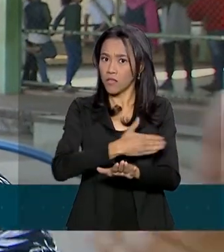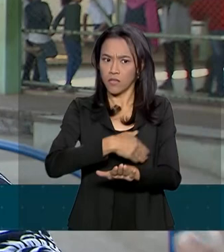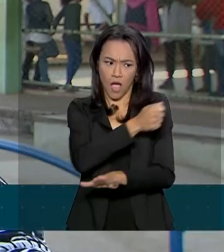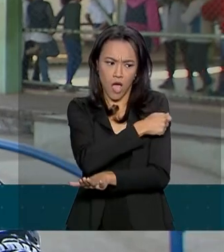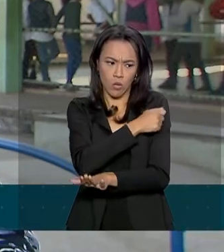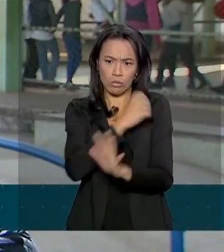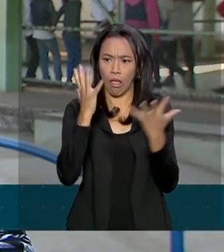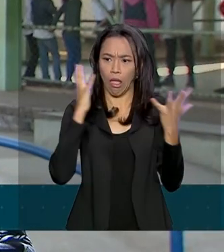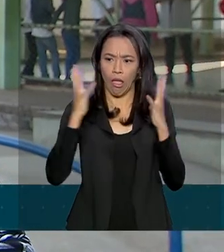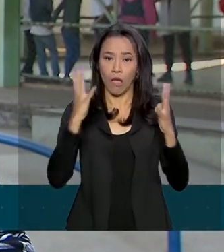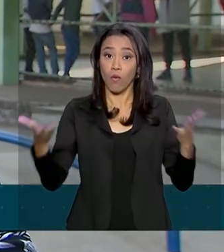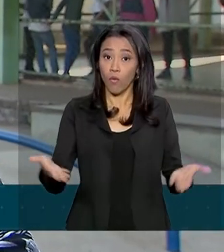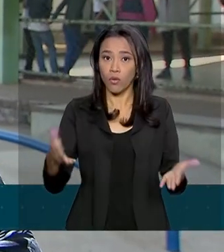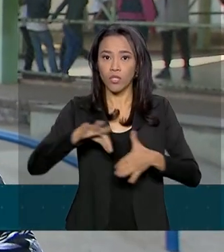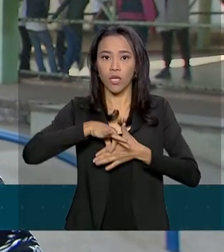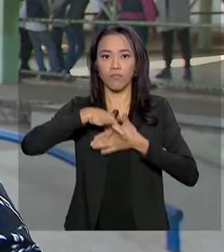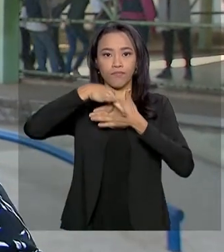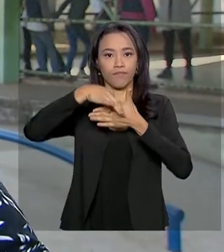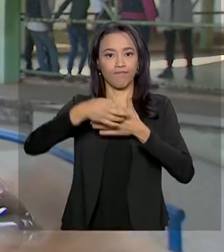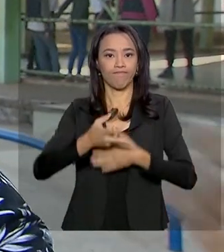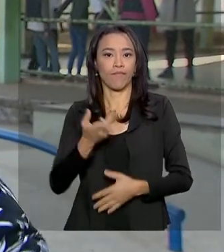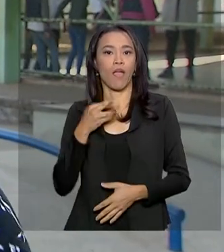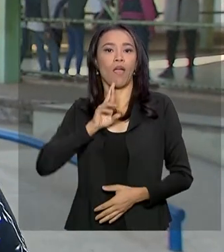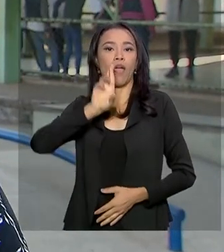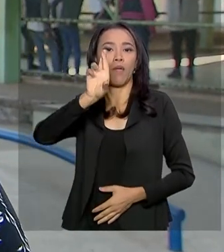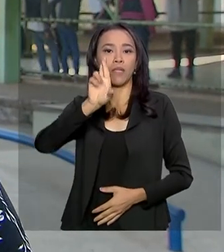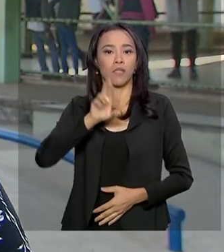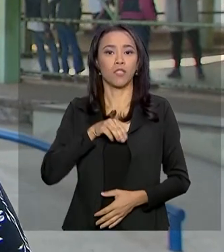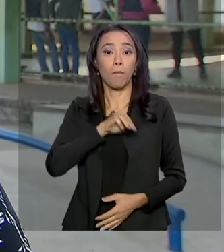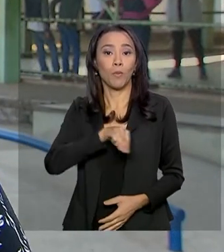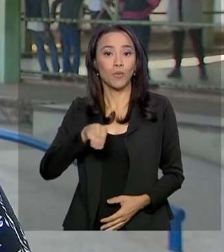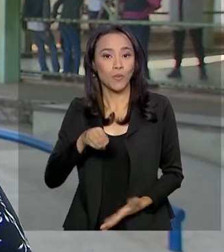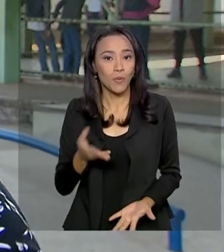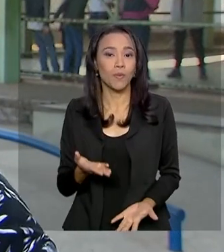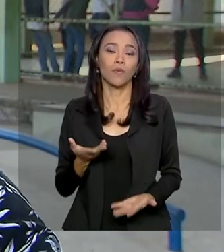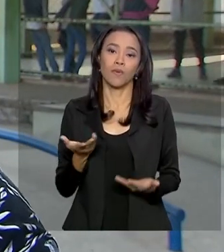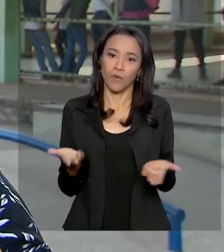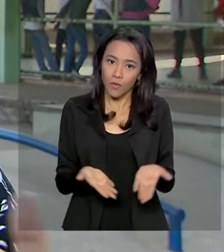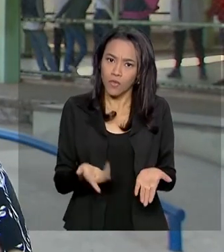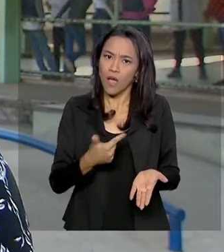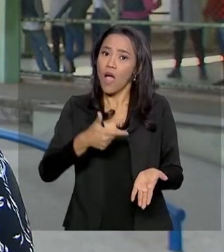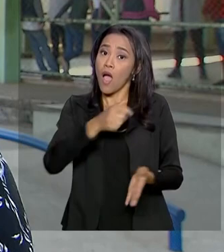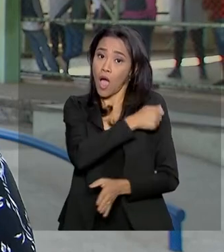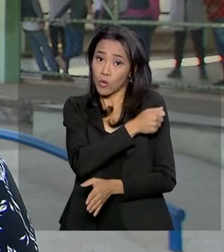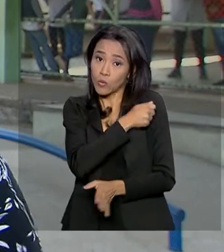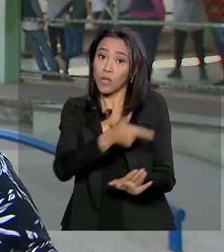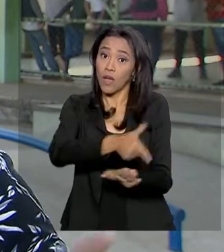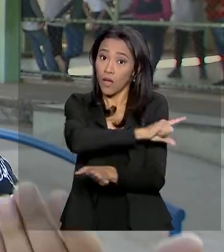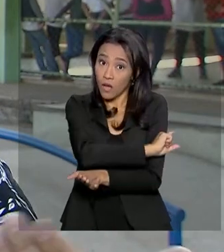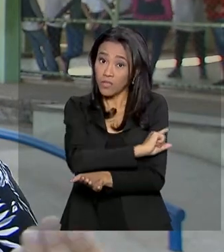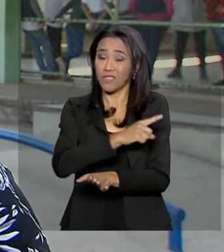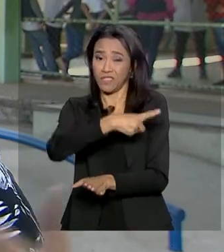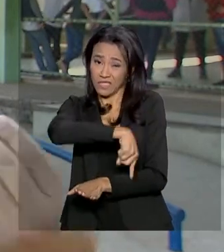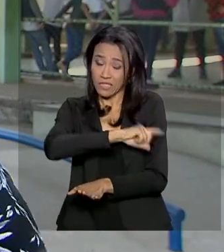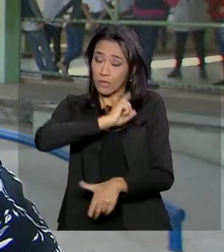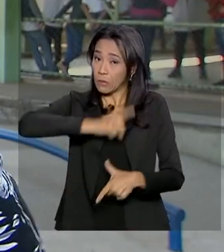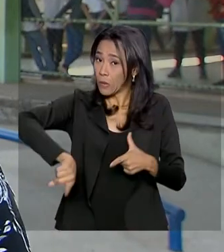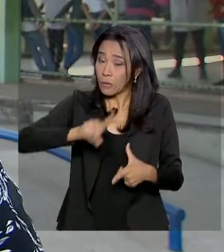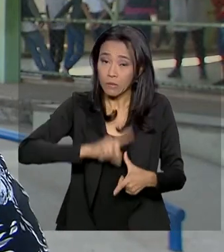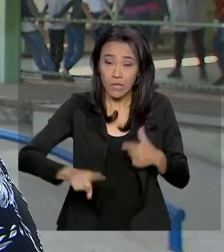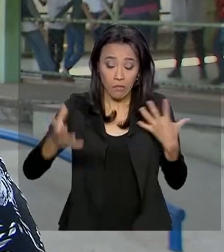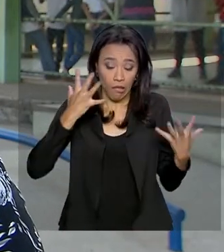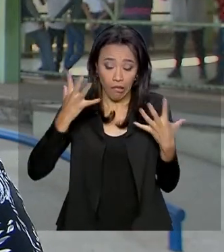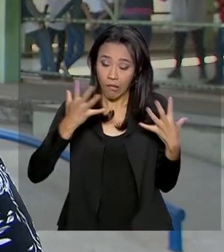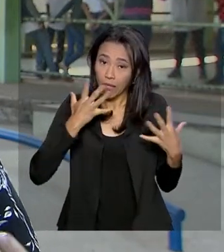hoje ele é chefe de turma, hoje ele é monitor. Então, alunos que antes nos causavam determinados problemas pela